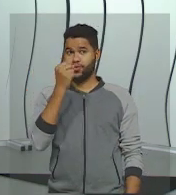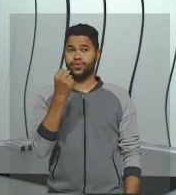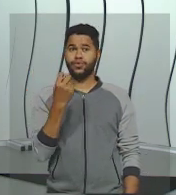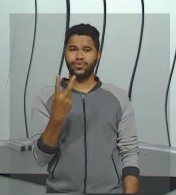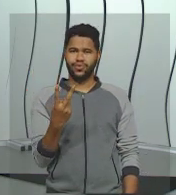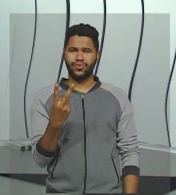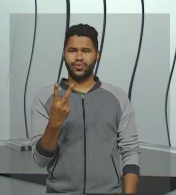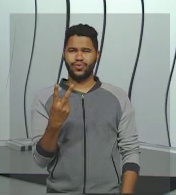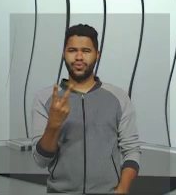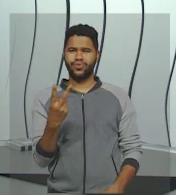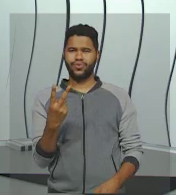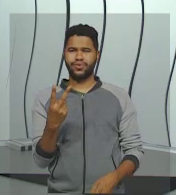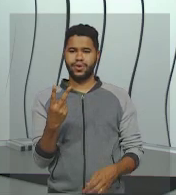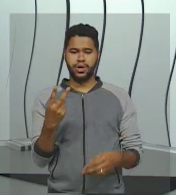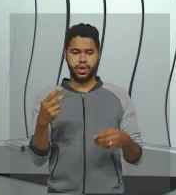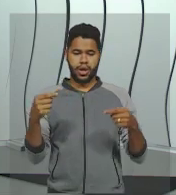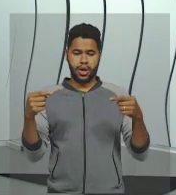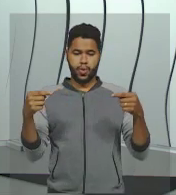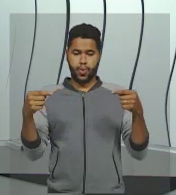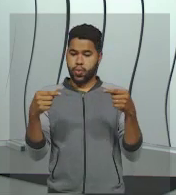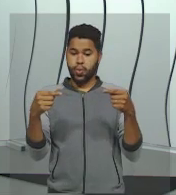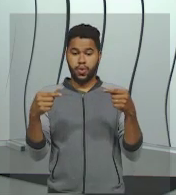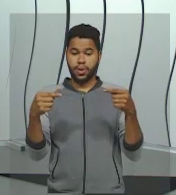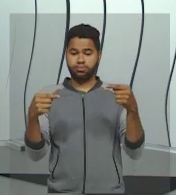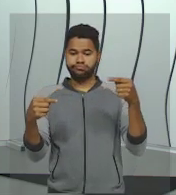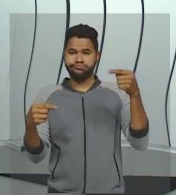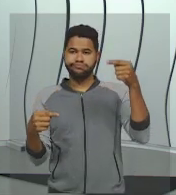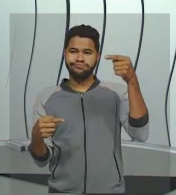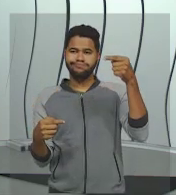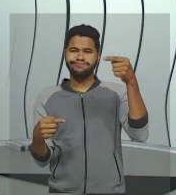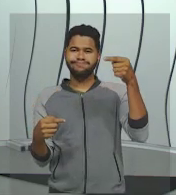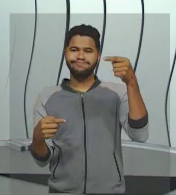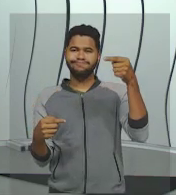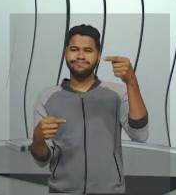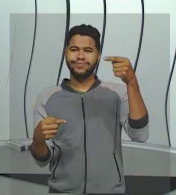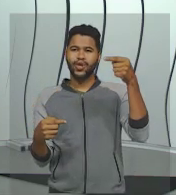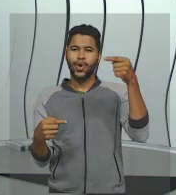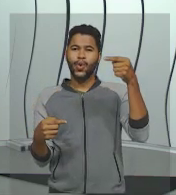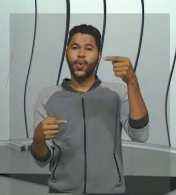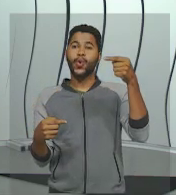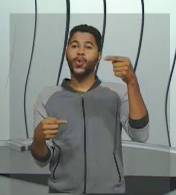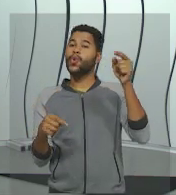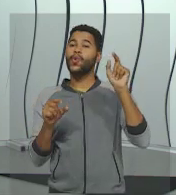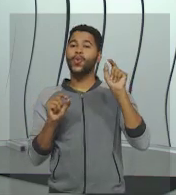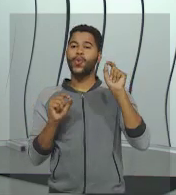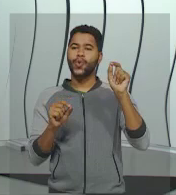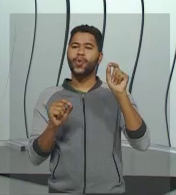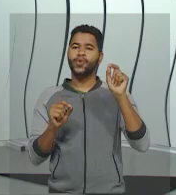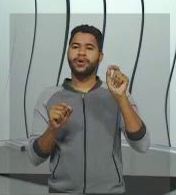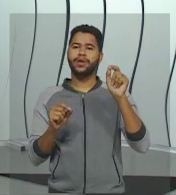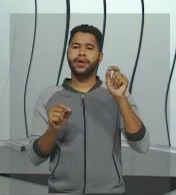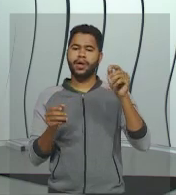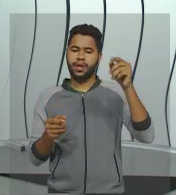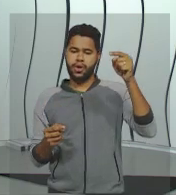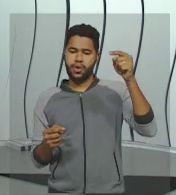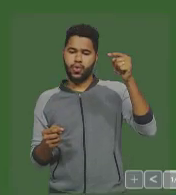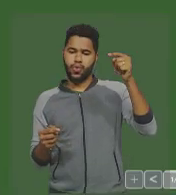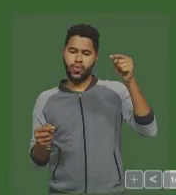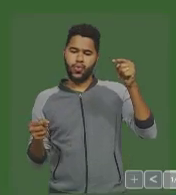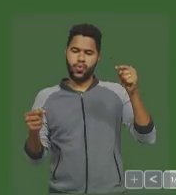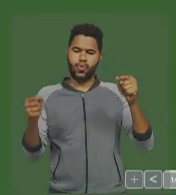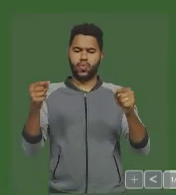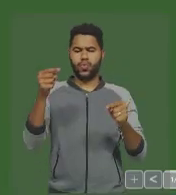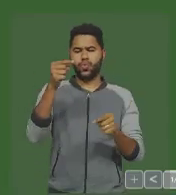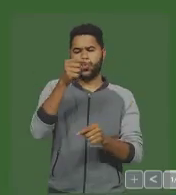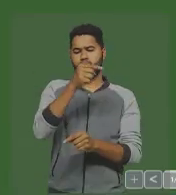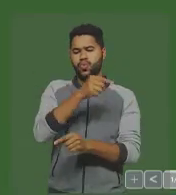linha perpendicular ao centro de gravidade do objeto, vai fazer com que ele rode desse jeito aqui,